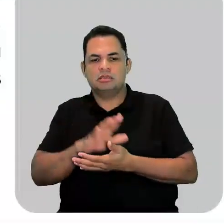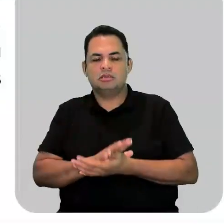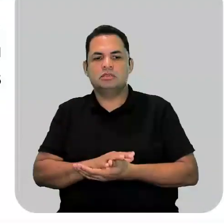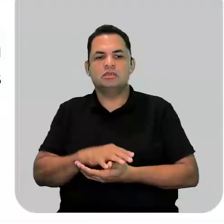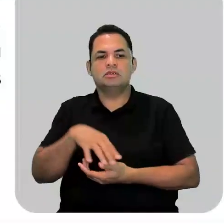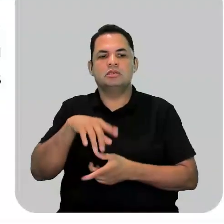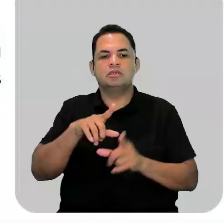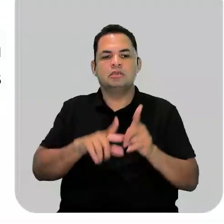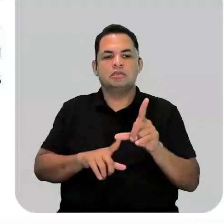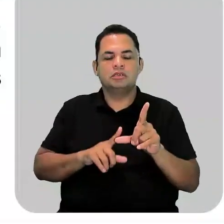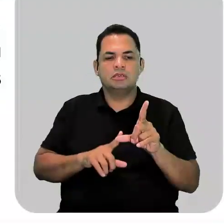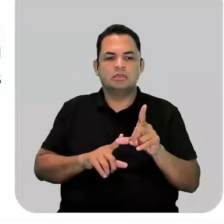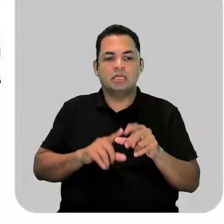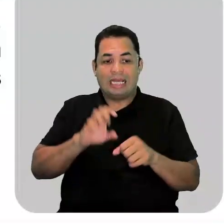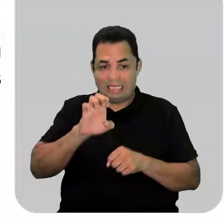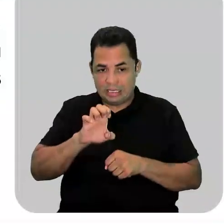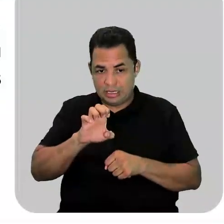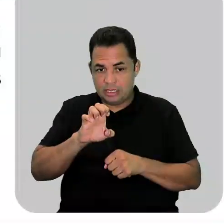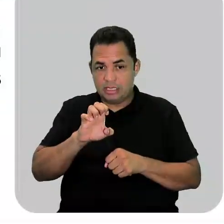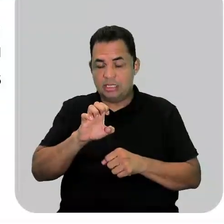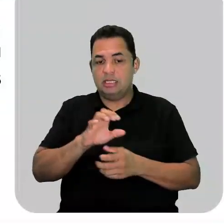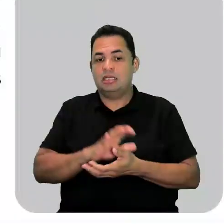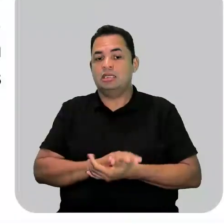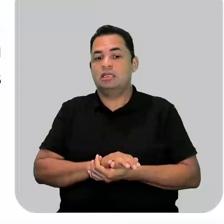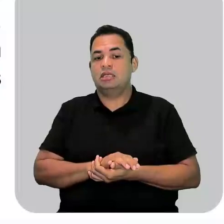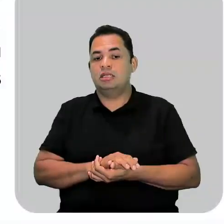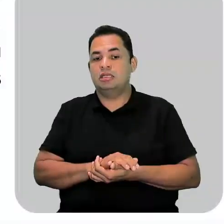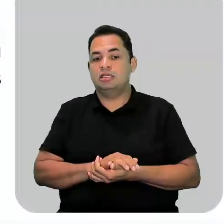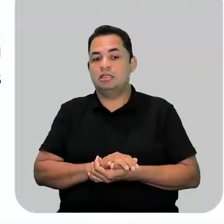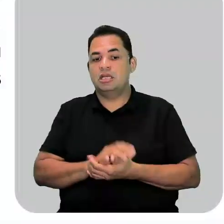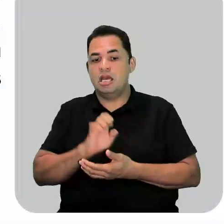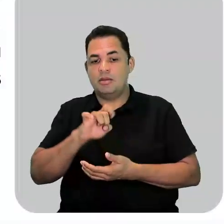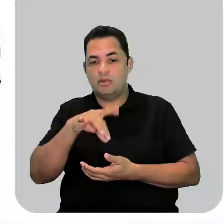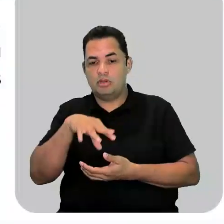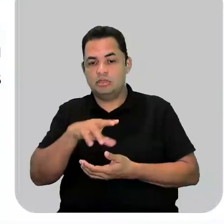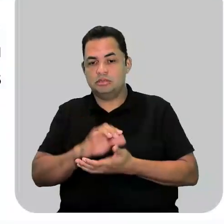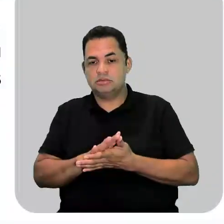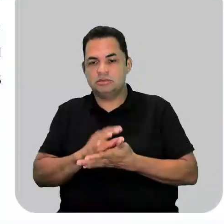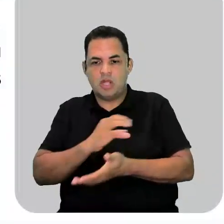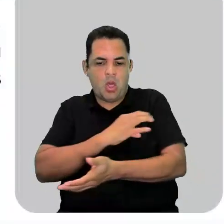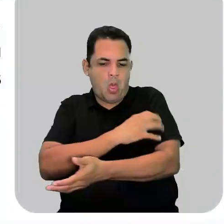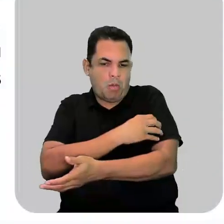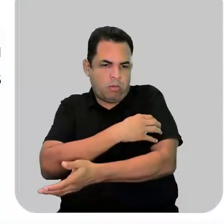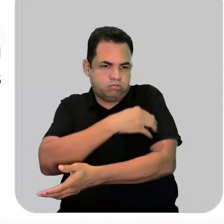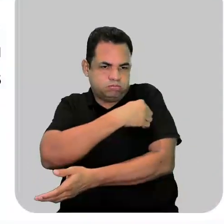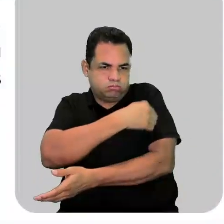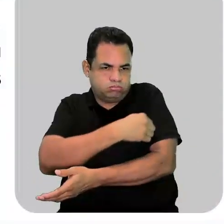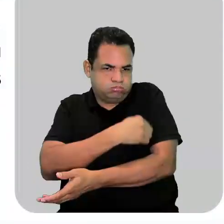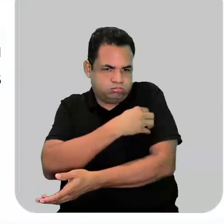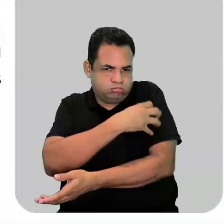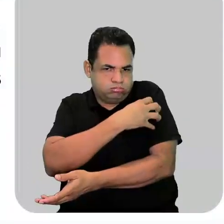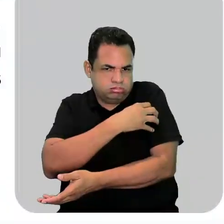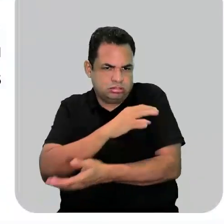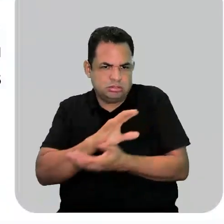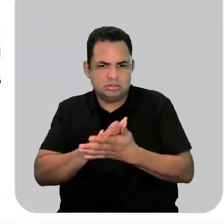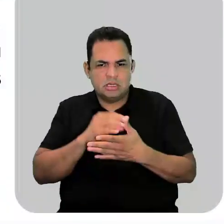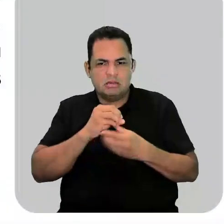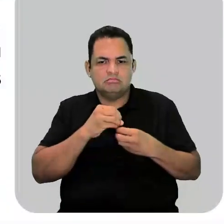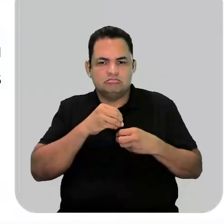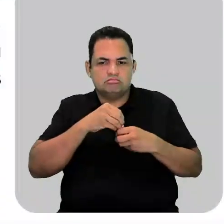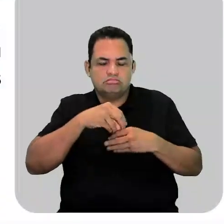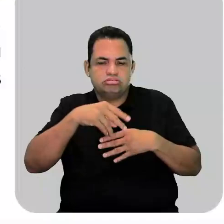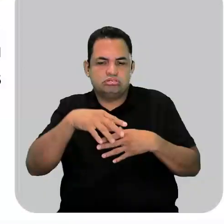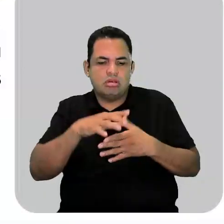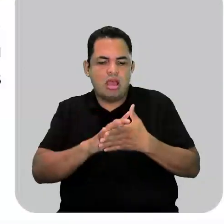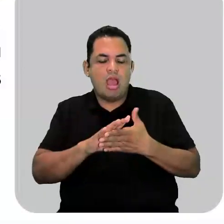a letra E fala: a ação dos anabolizantes nas fibras dos músculos fazem com que elas